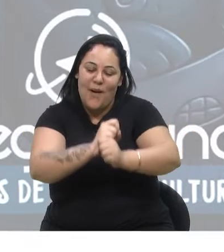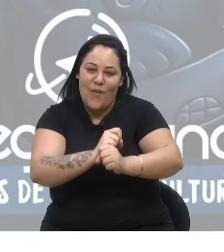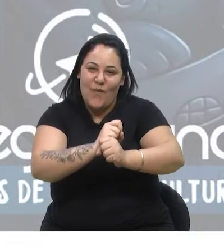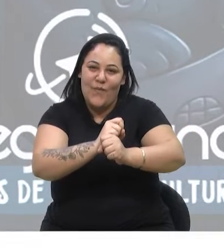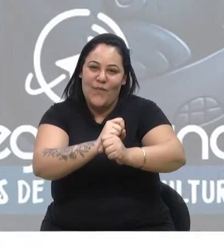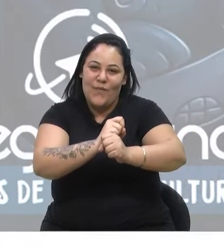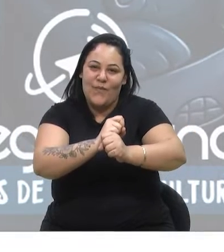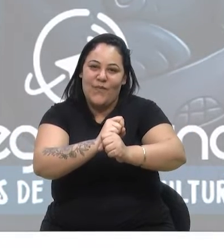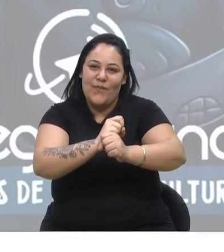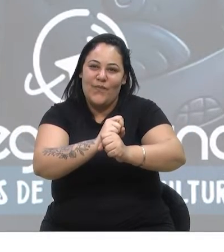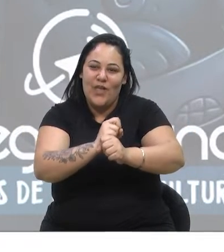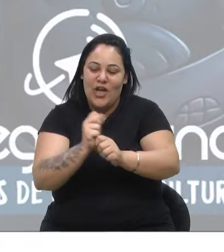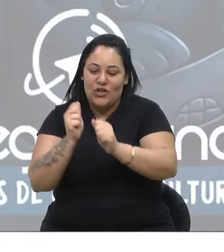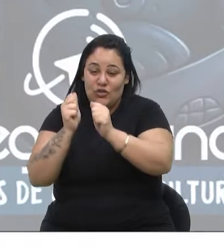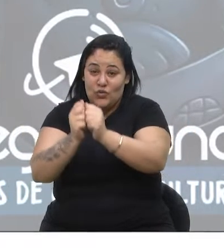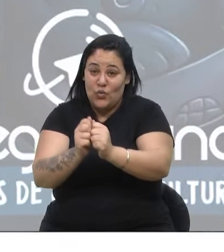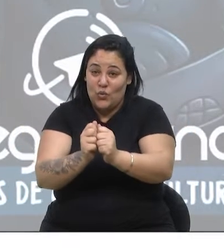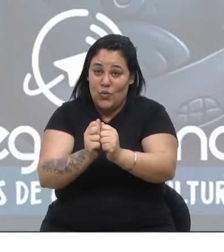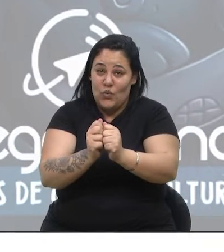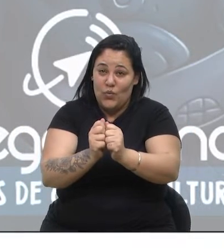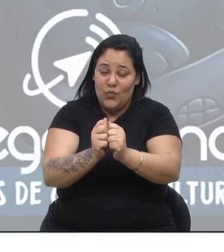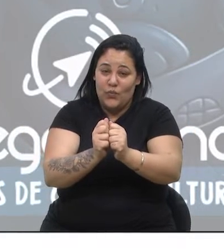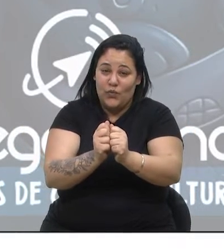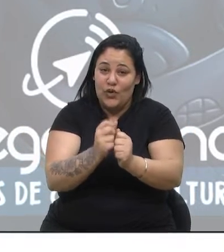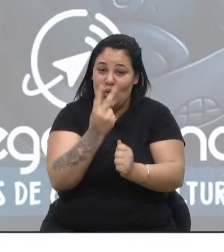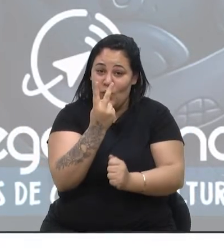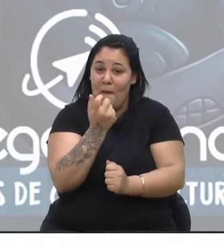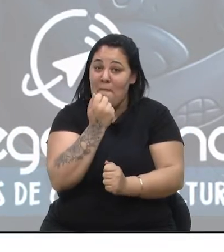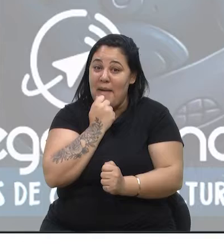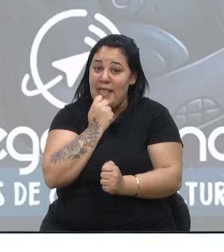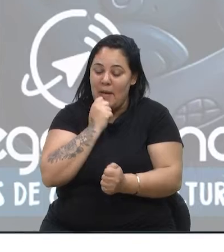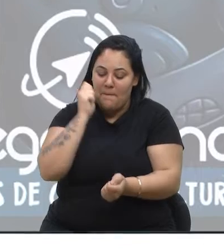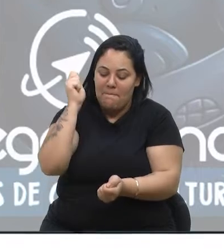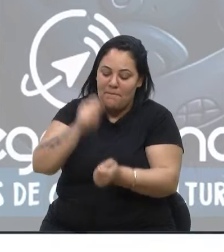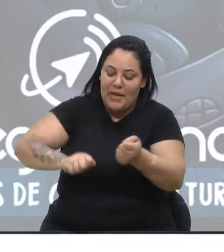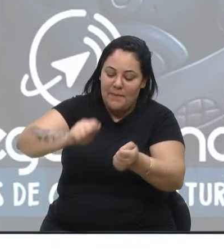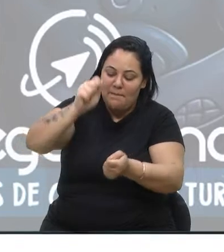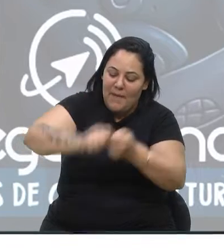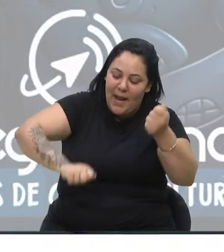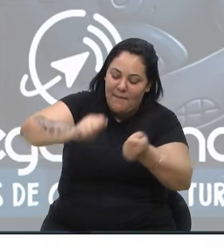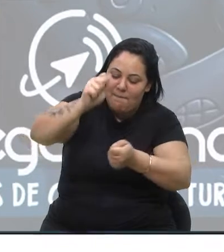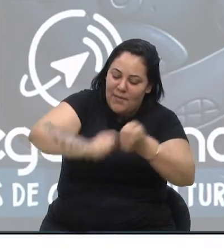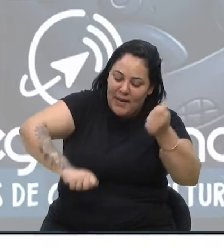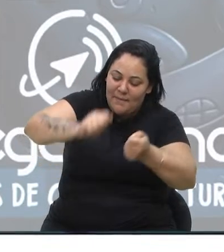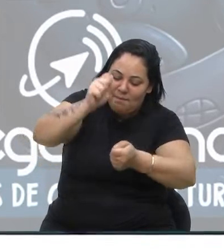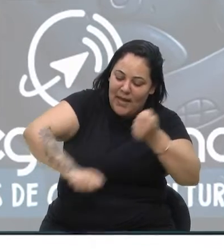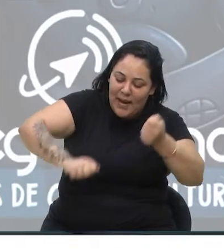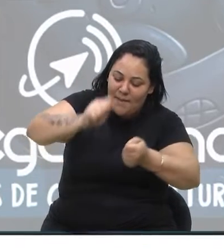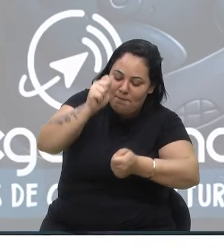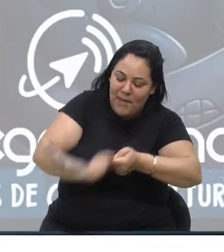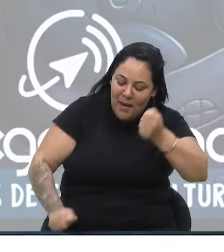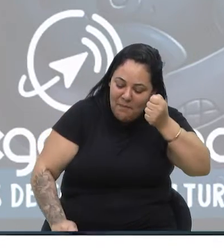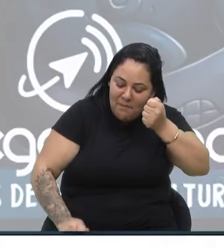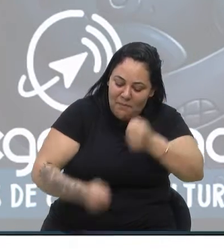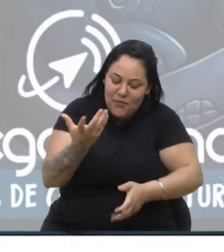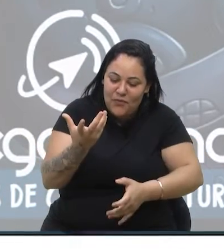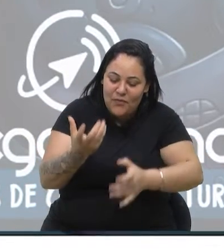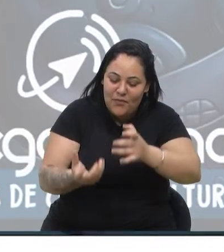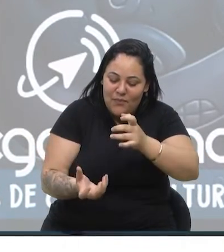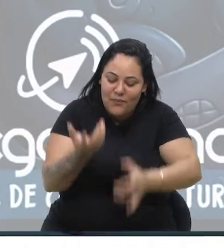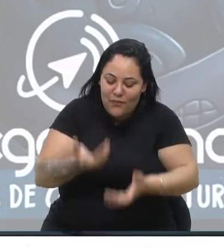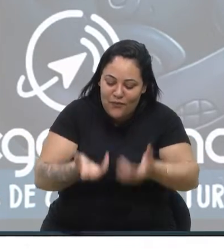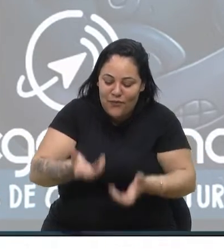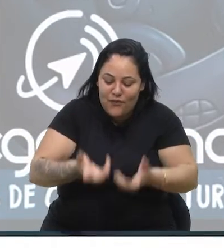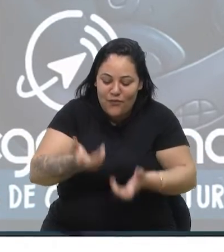animal sagrado da mitologia inca. Juntou 2 pedrinhas, batendo uma na outra, até